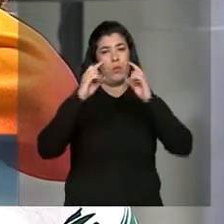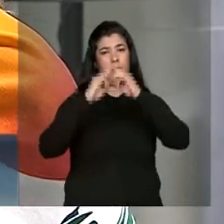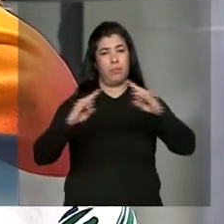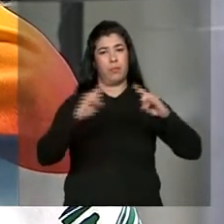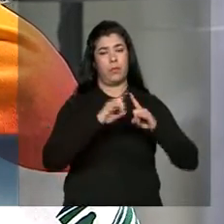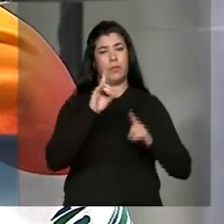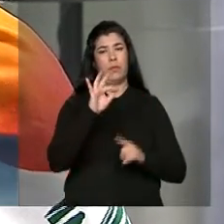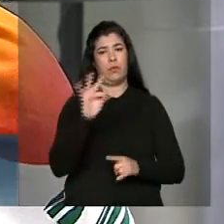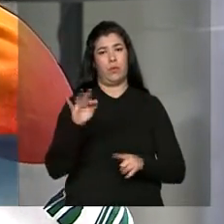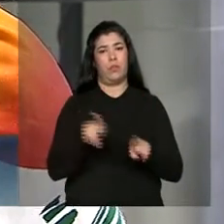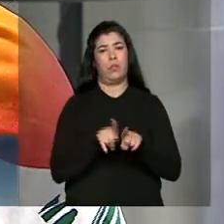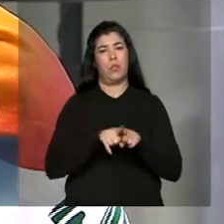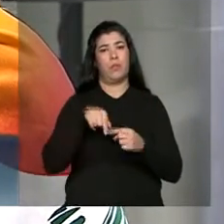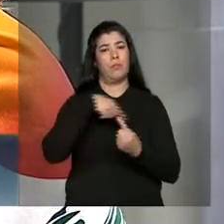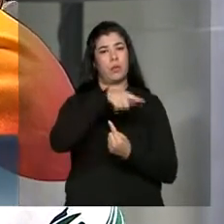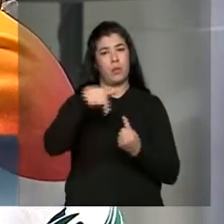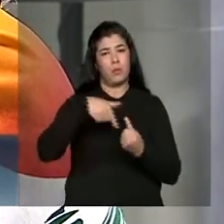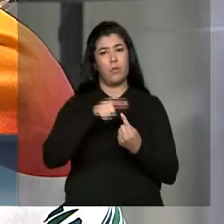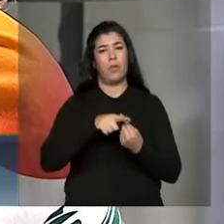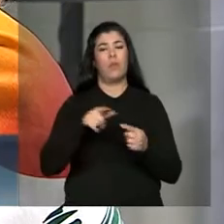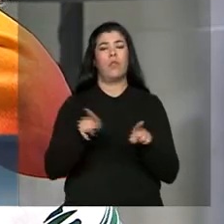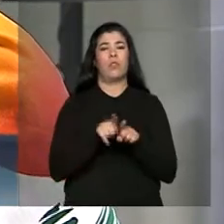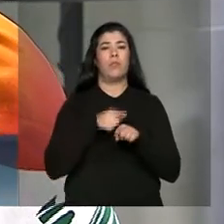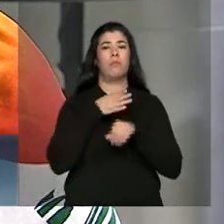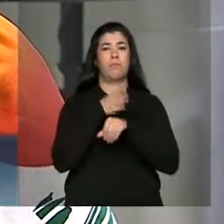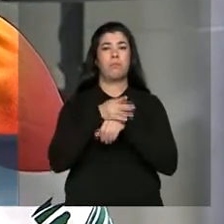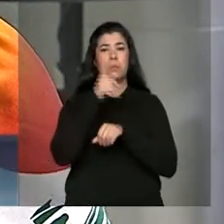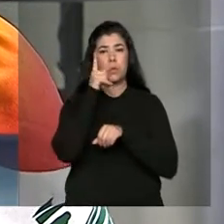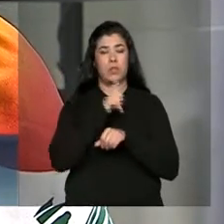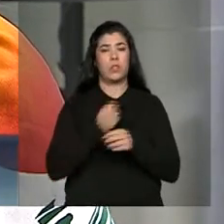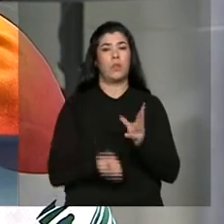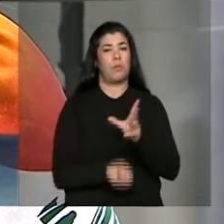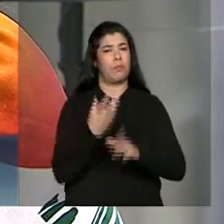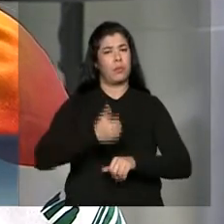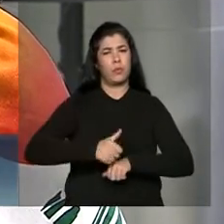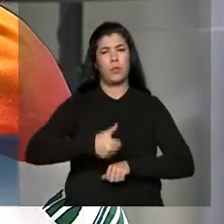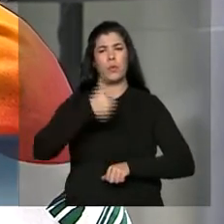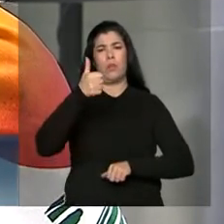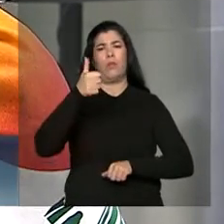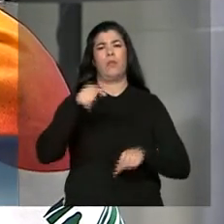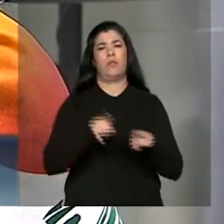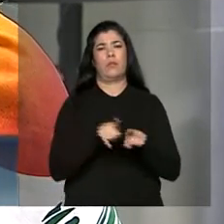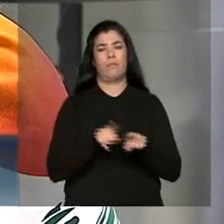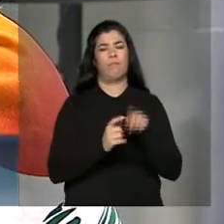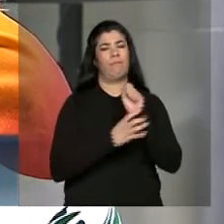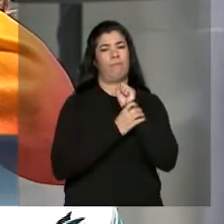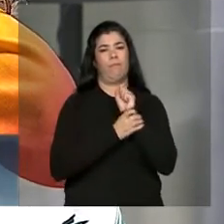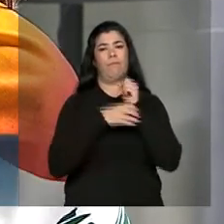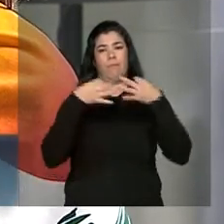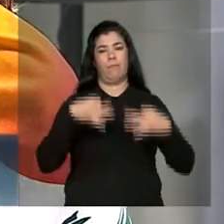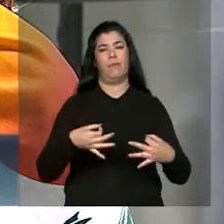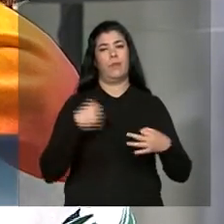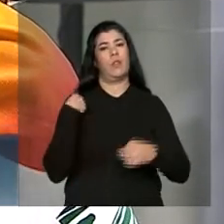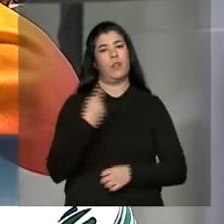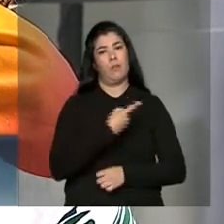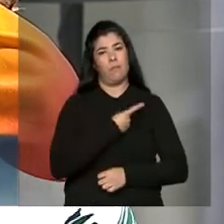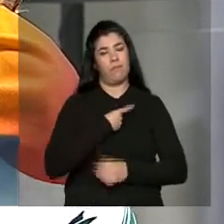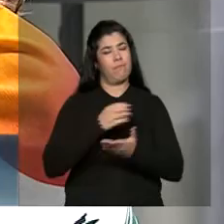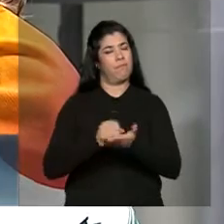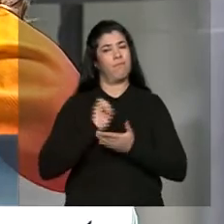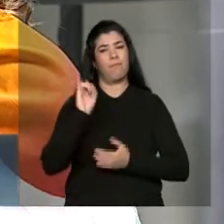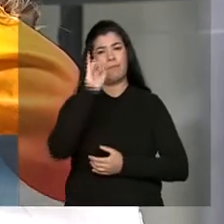Distrito Federal, em torno, que já acessam, né, e produzem com muito mais qualidade, muito mais segurança. Então, para a gente é de